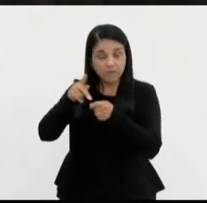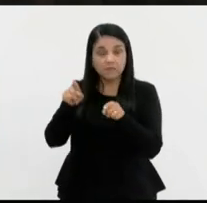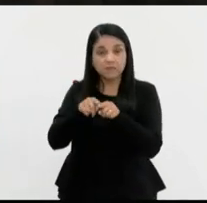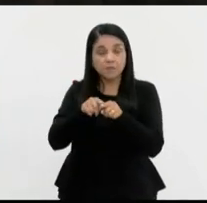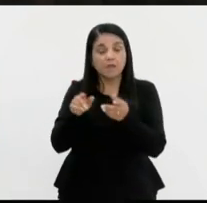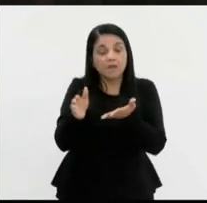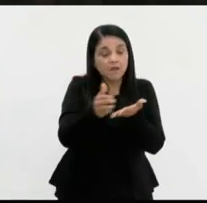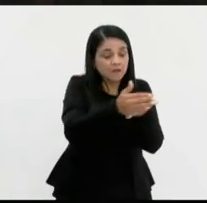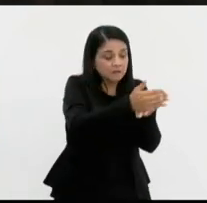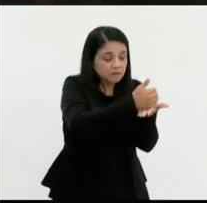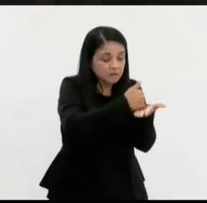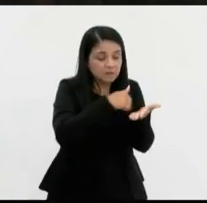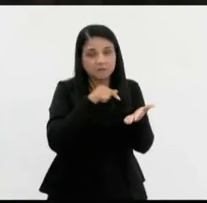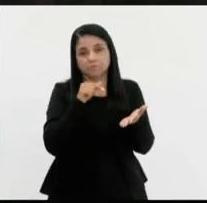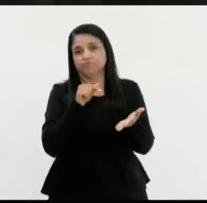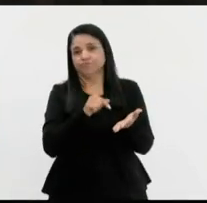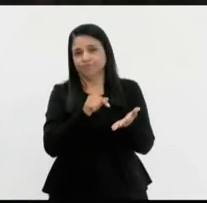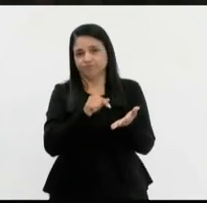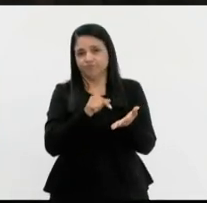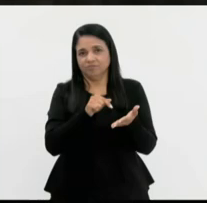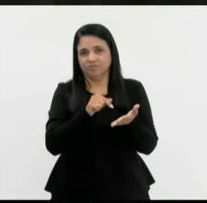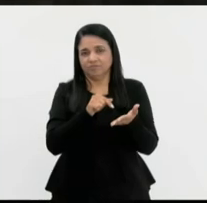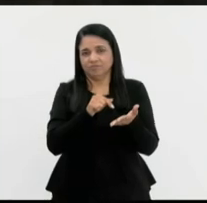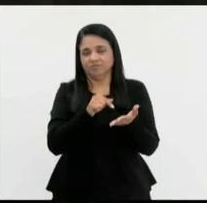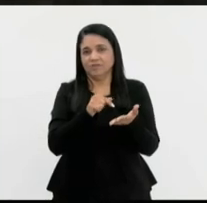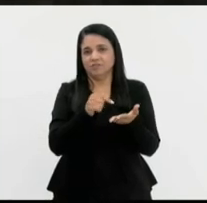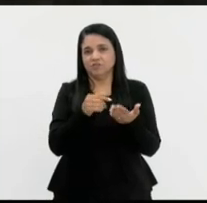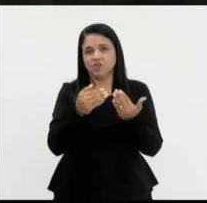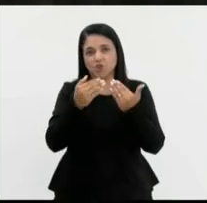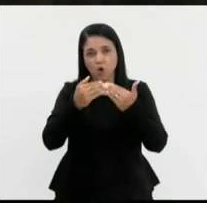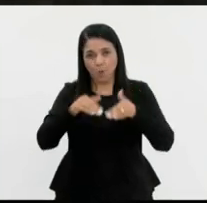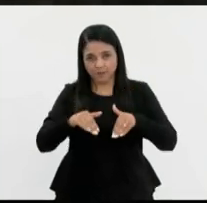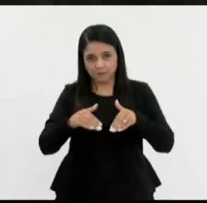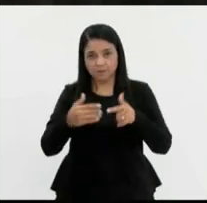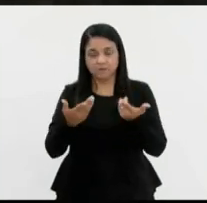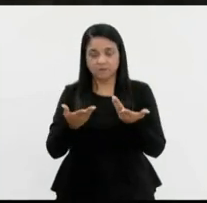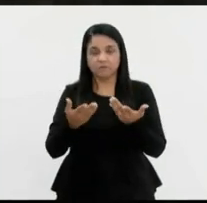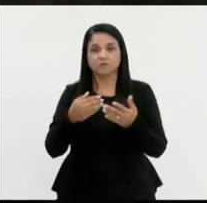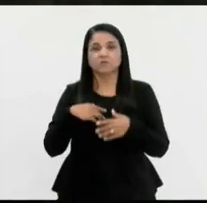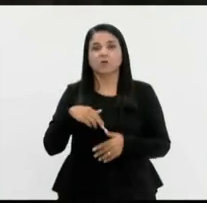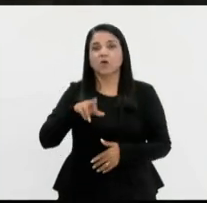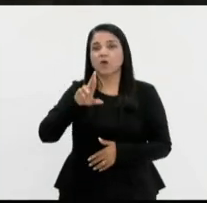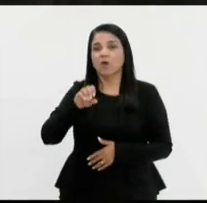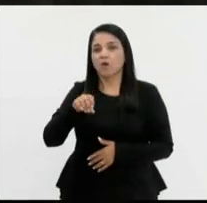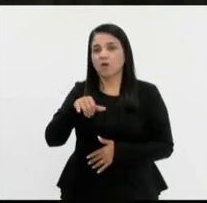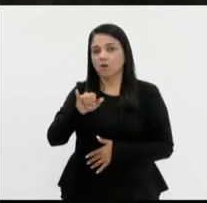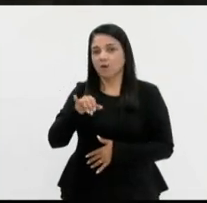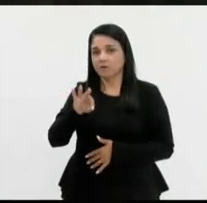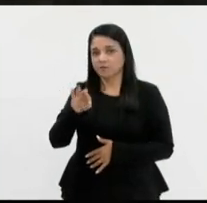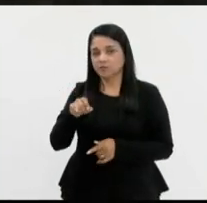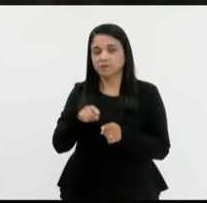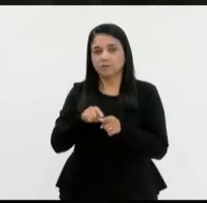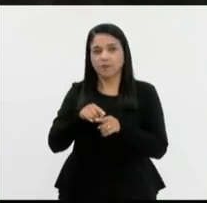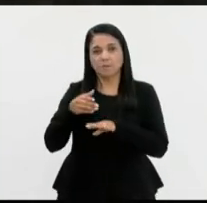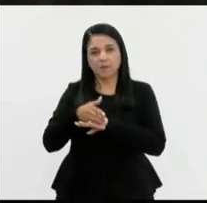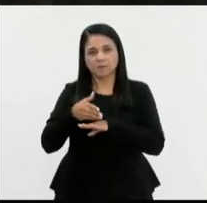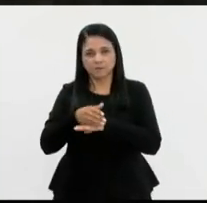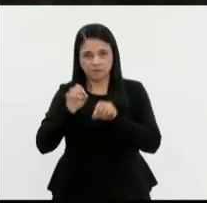receitas derivadas das compensações Isto é dos rs e das participações